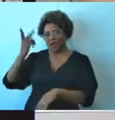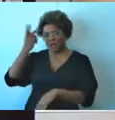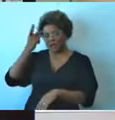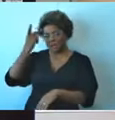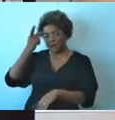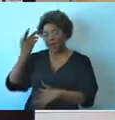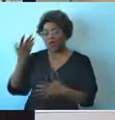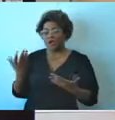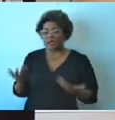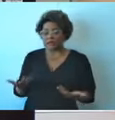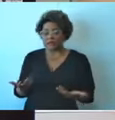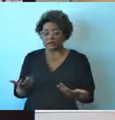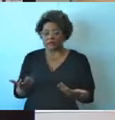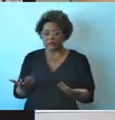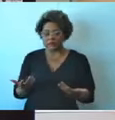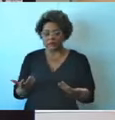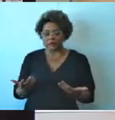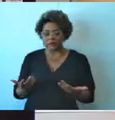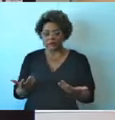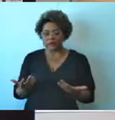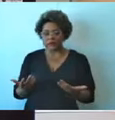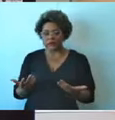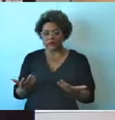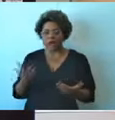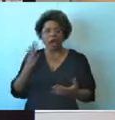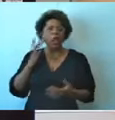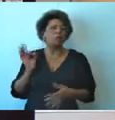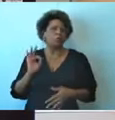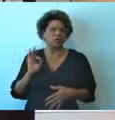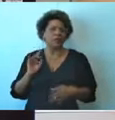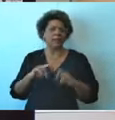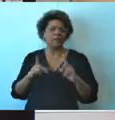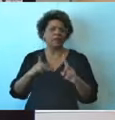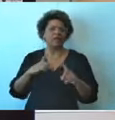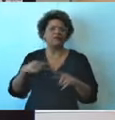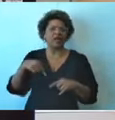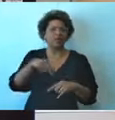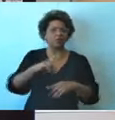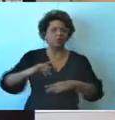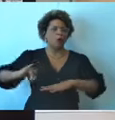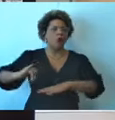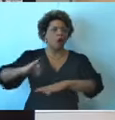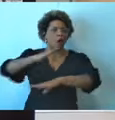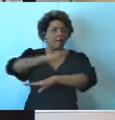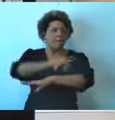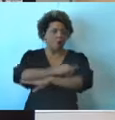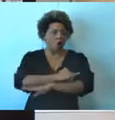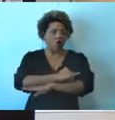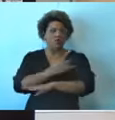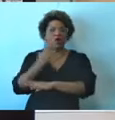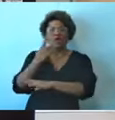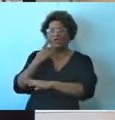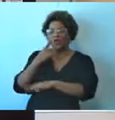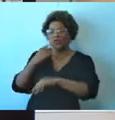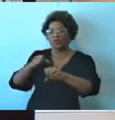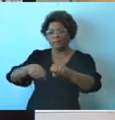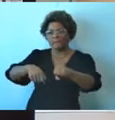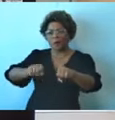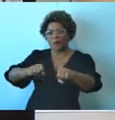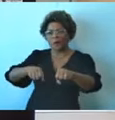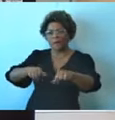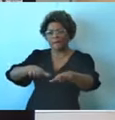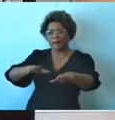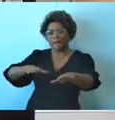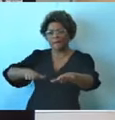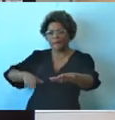o táxi, né, eu acho que foi táxi ou Uber, sei lá, na hora que a gente estava a caminho do aeroporto, na hora que eu vi a motofaixa pintada, eu falei, cara,